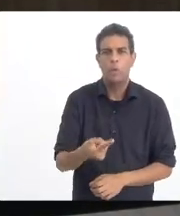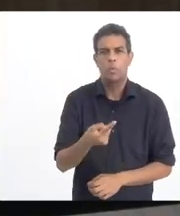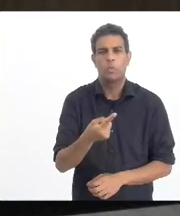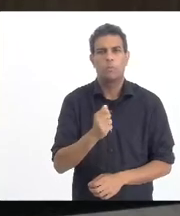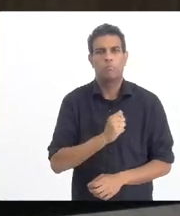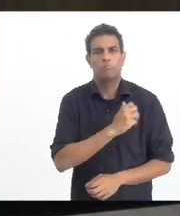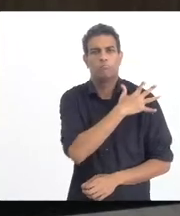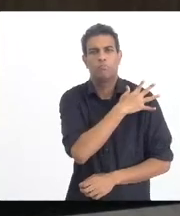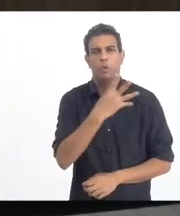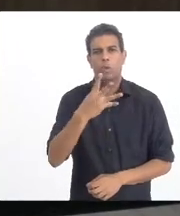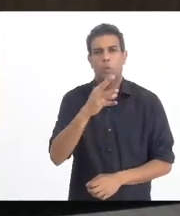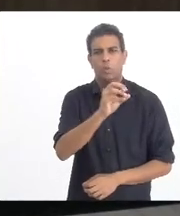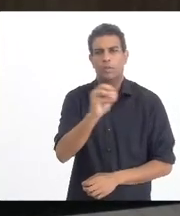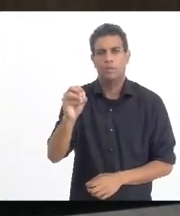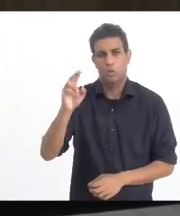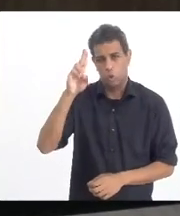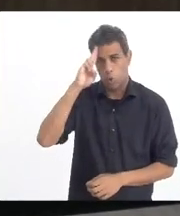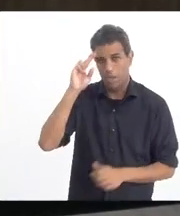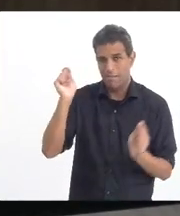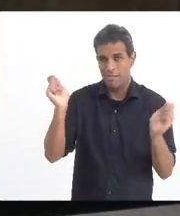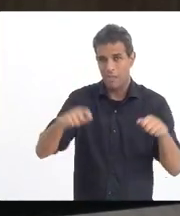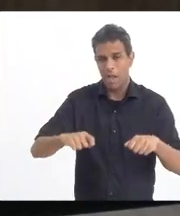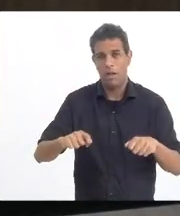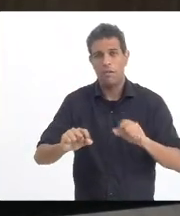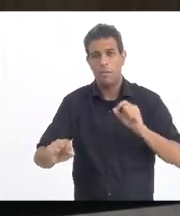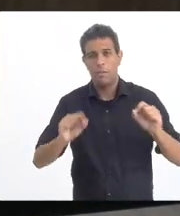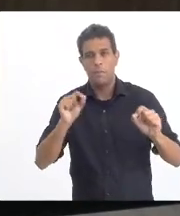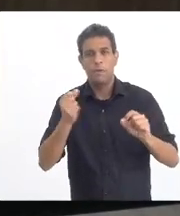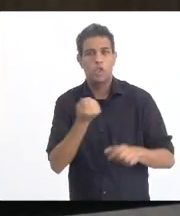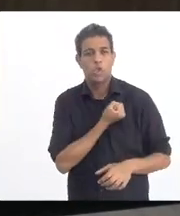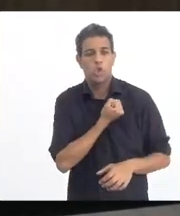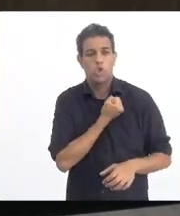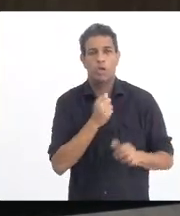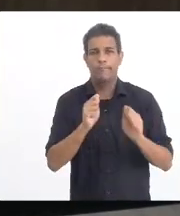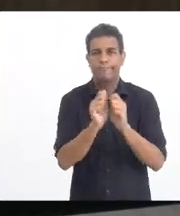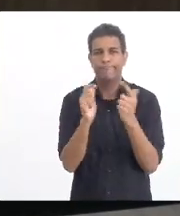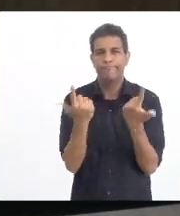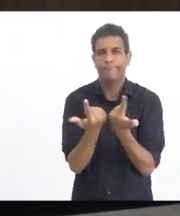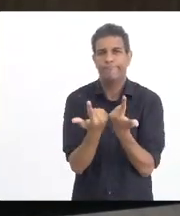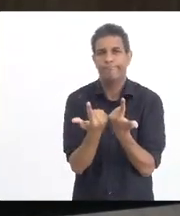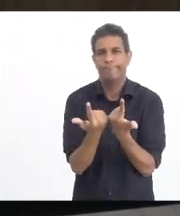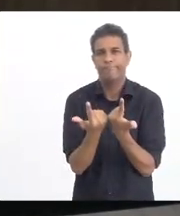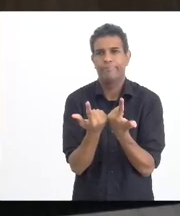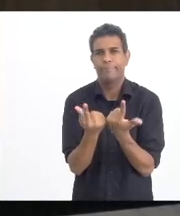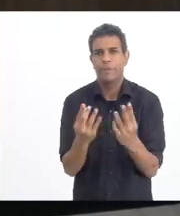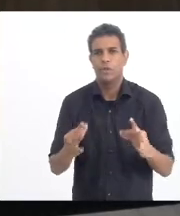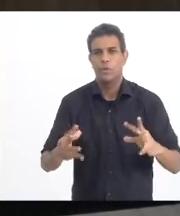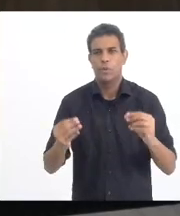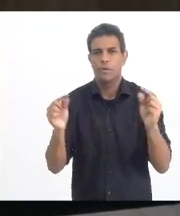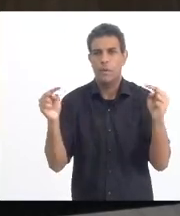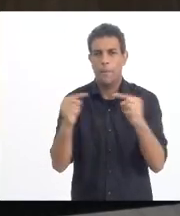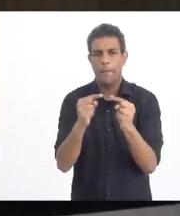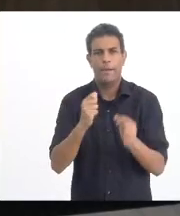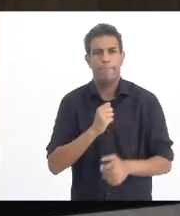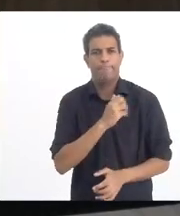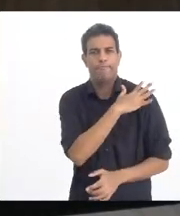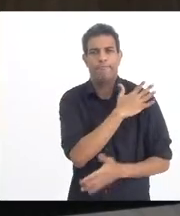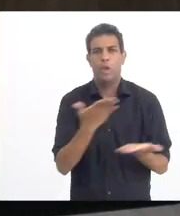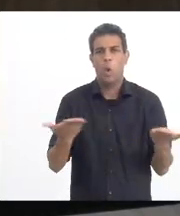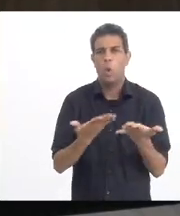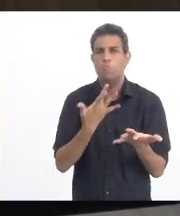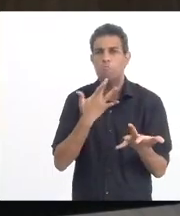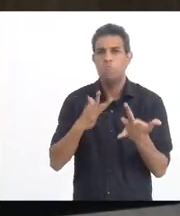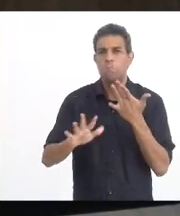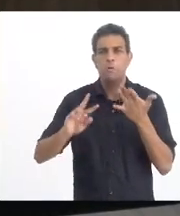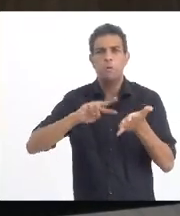e R$400 para um soldado. Porque é sempre bom a gente falar em números, porque a casa, não, nem todos são militares. Então, hoje, eles não vão